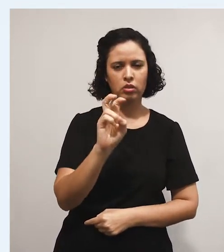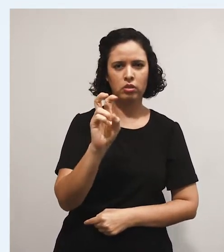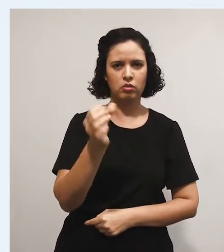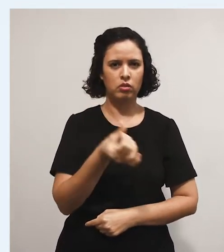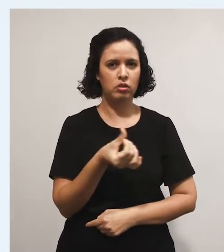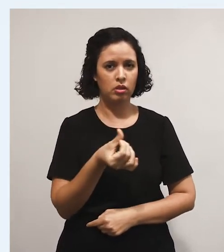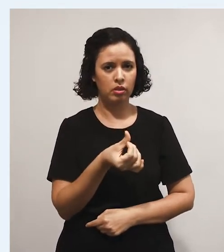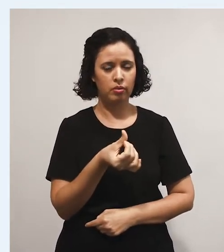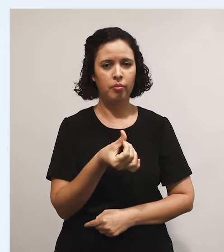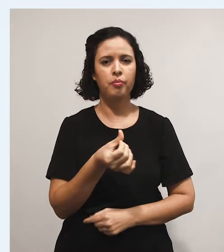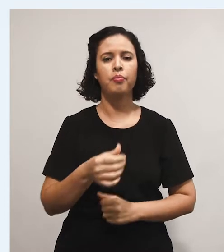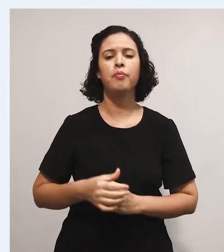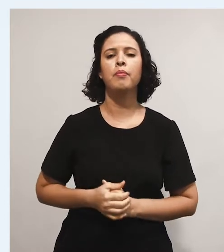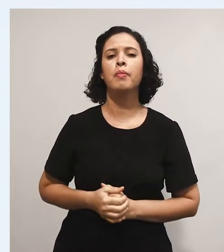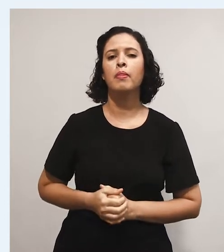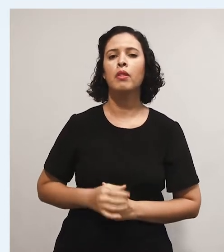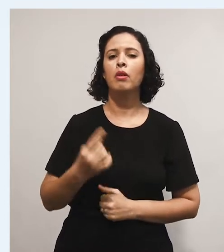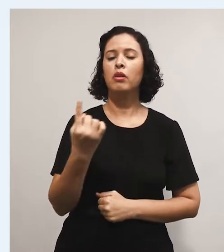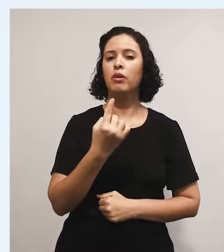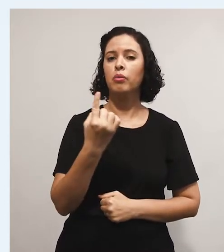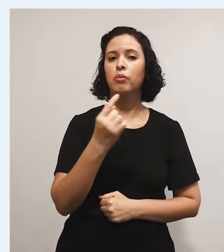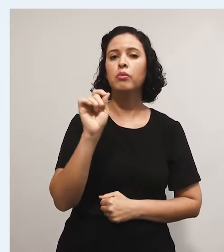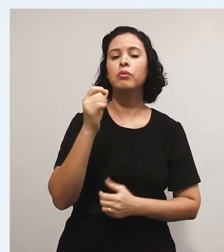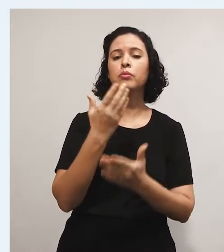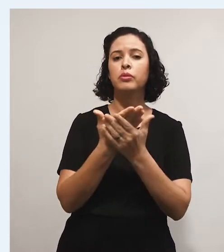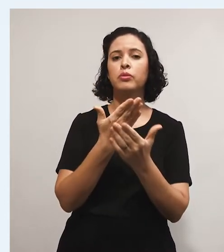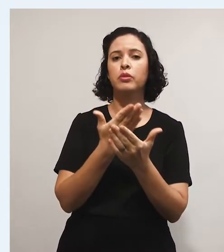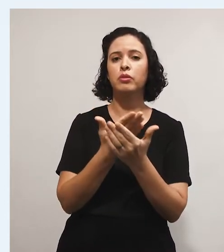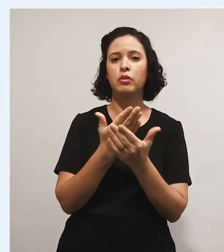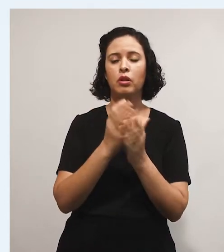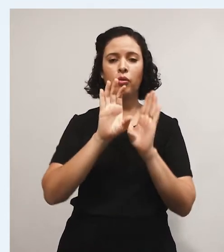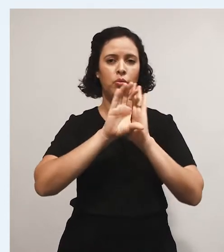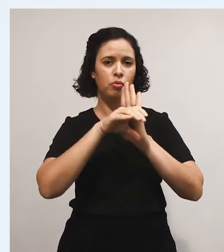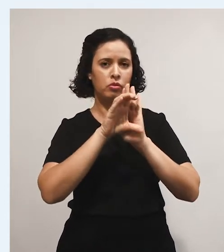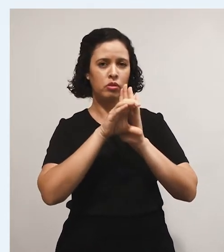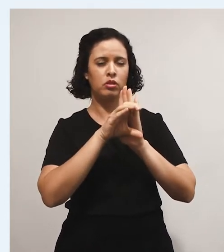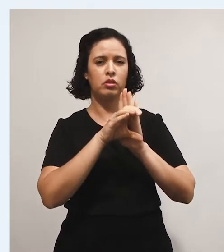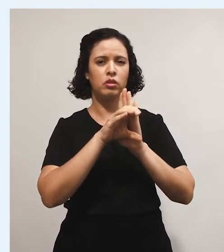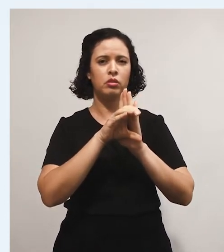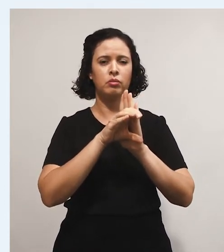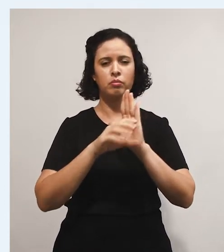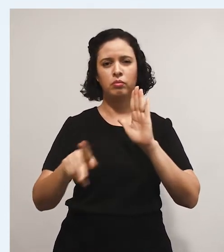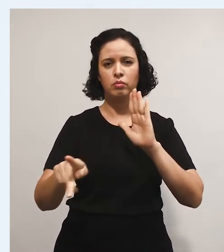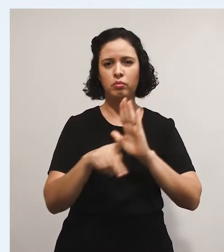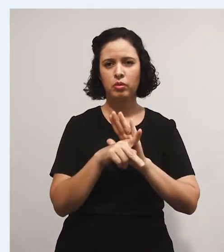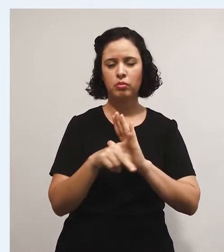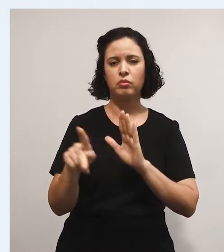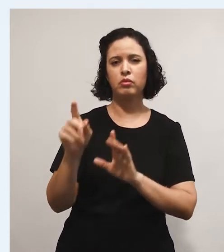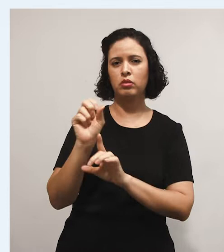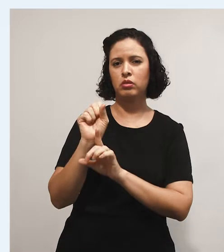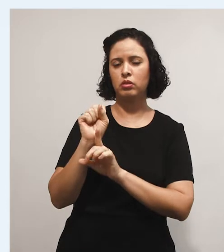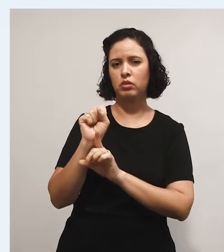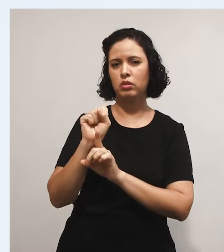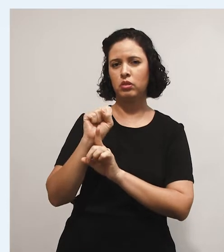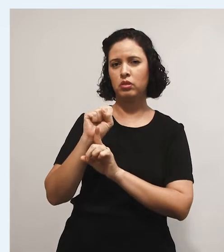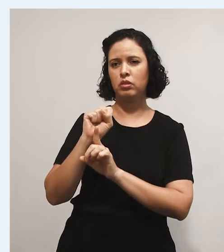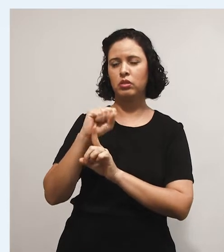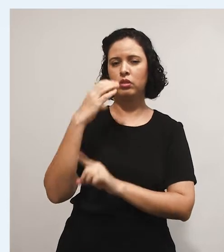e 6. Na unidade 1, nós vamos trabalhar os conceitos fundamentais da ciência